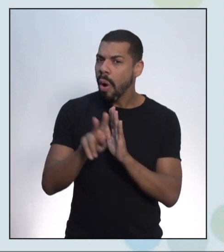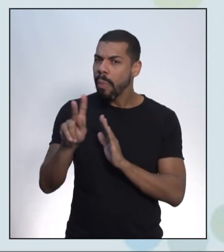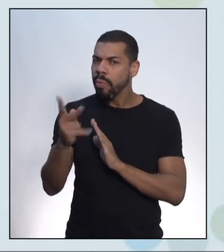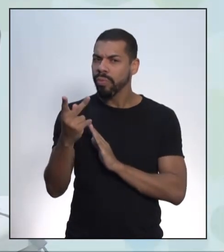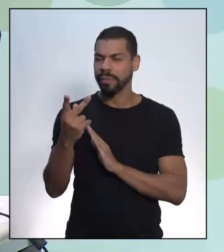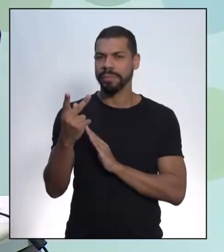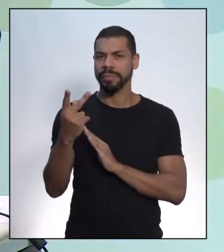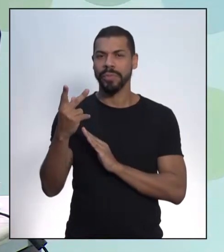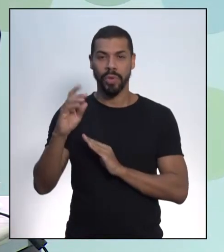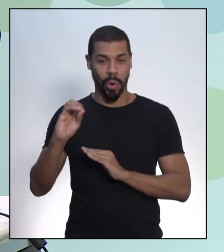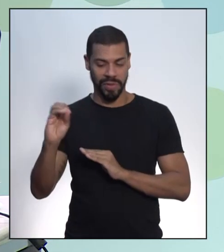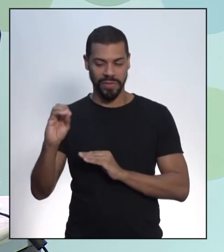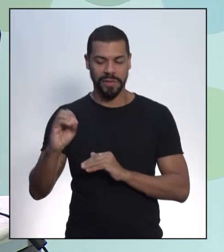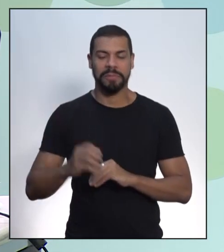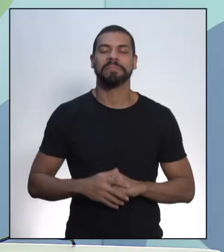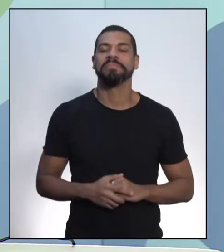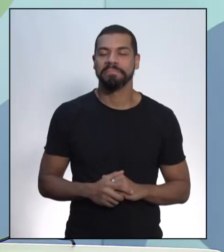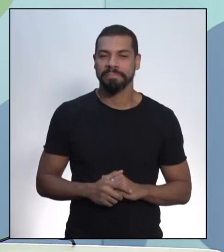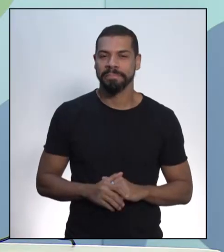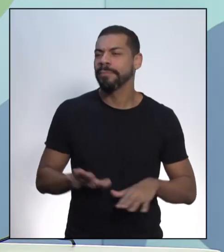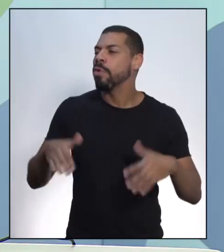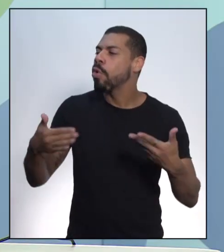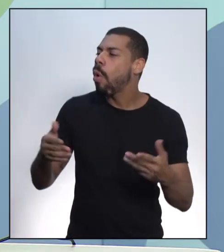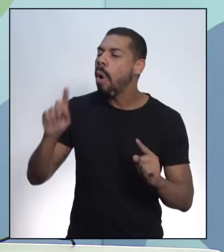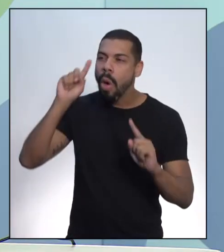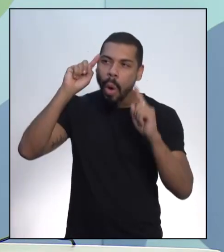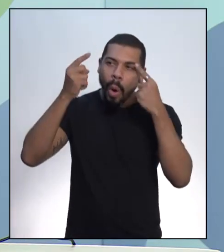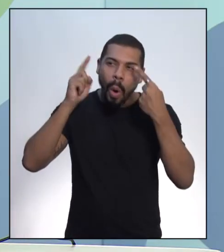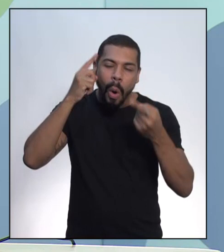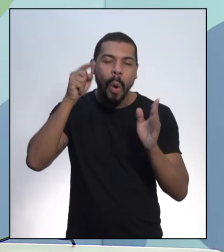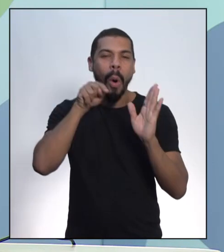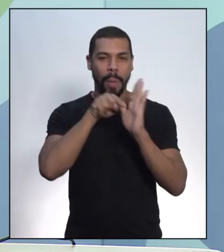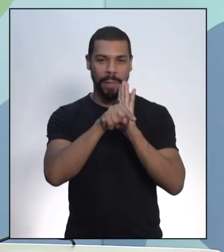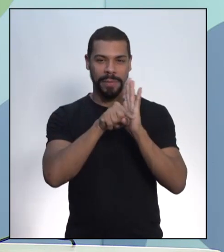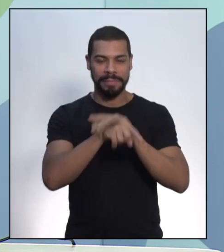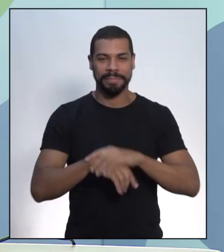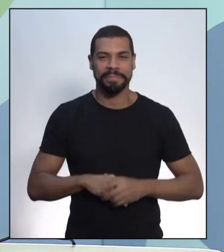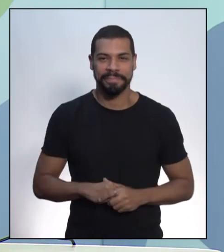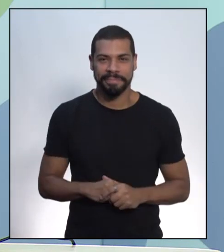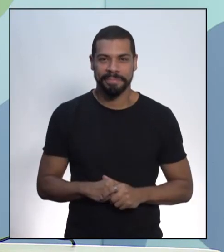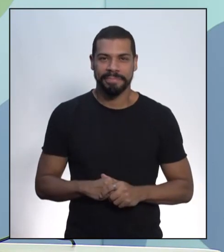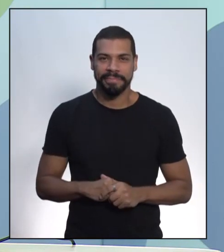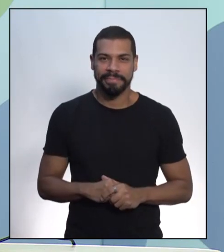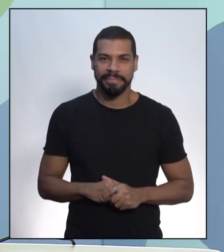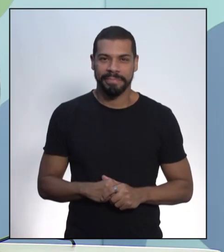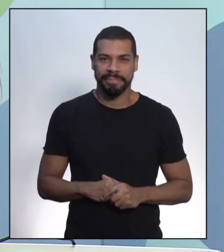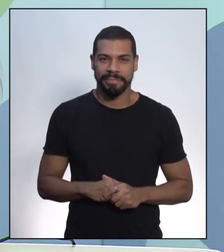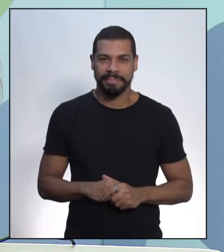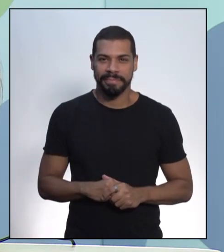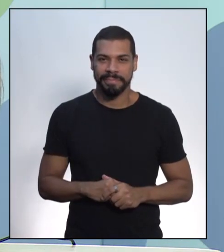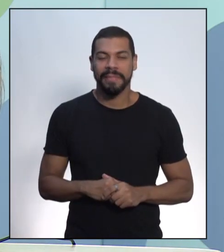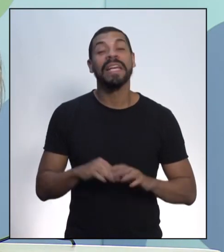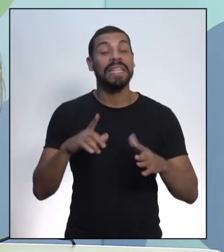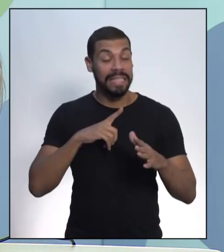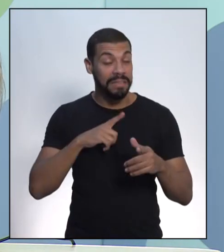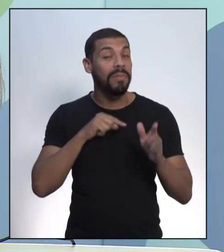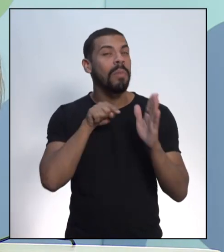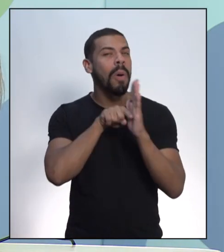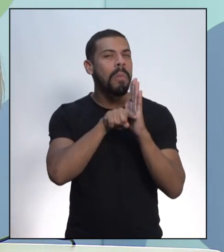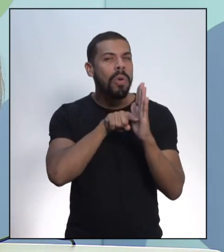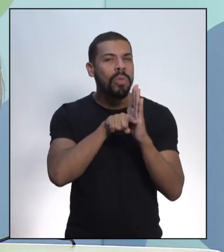tem perguntas também, né, professora? Tem. Quais são as perguntas? Tem pergunta sim. Ó, a gente tem a seguinte